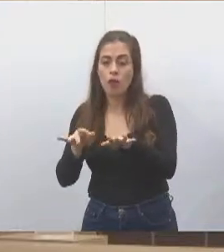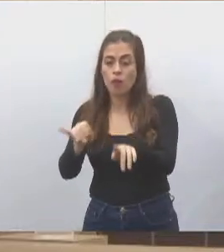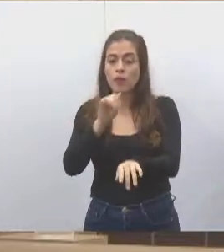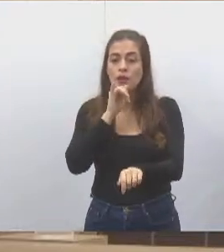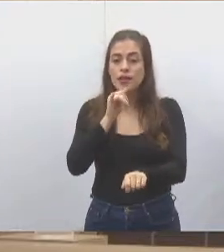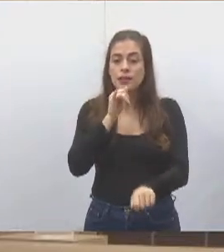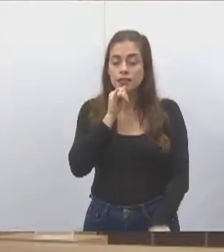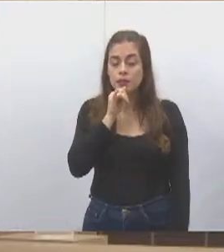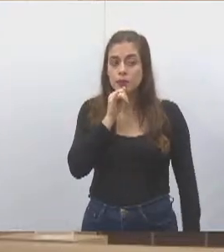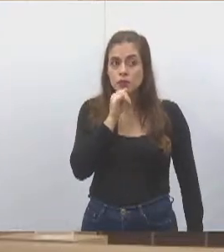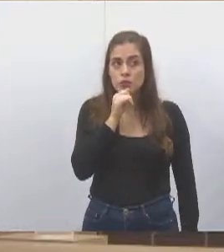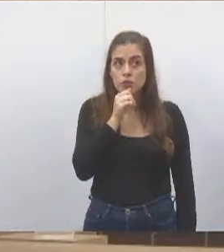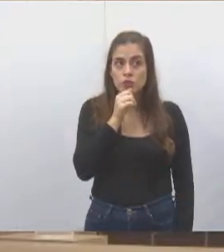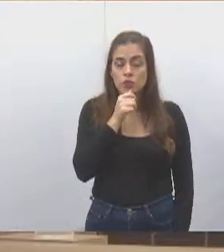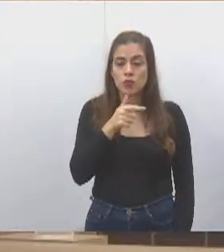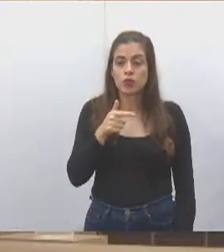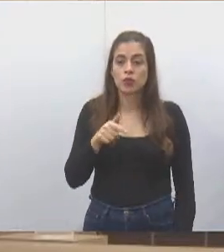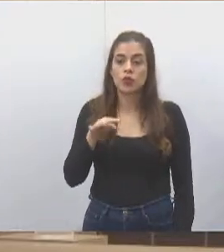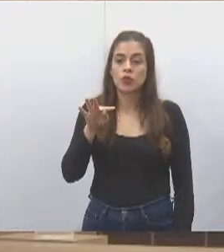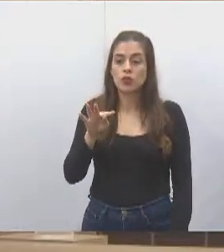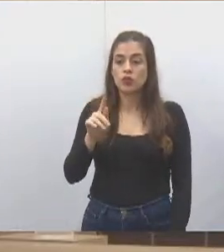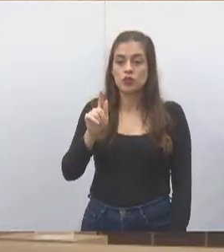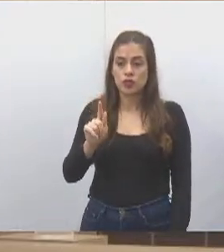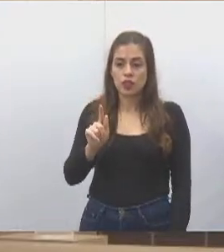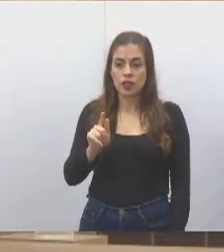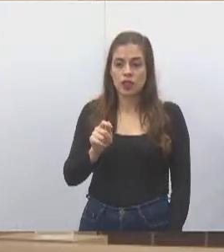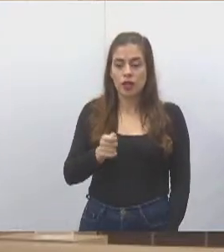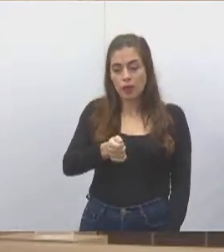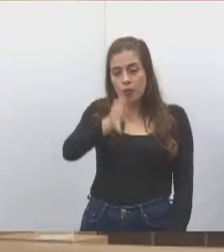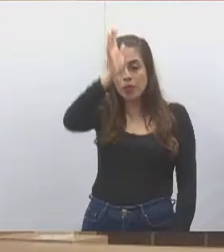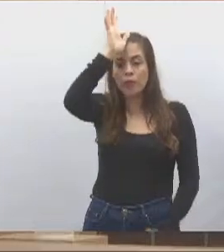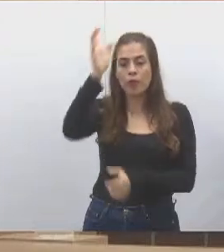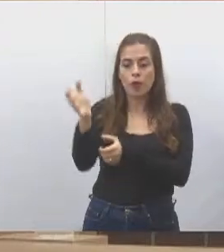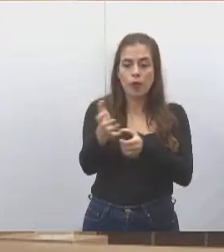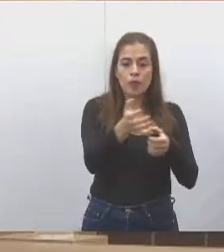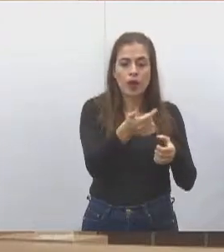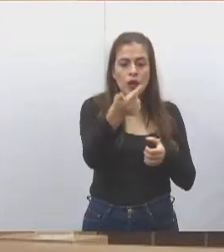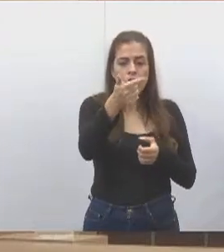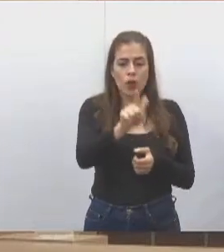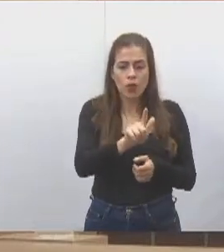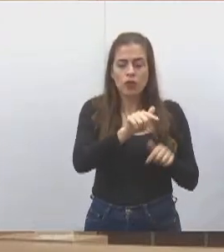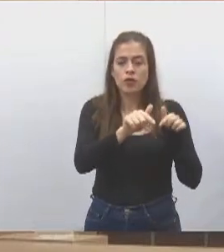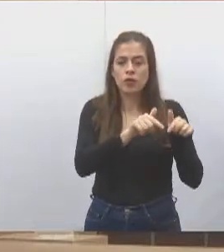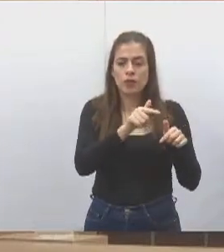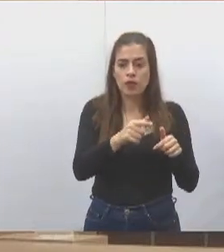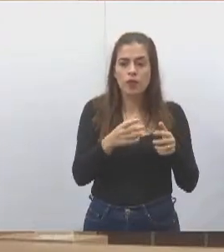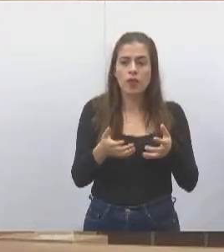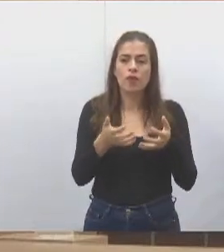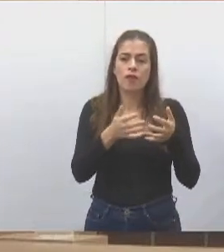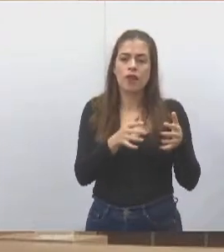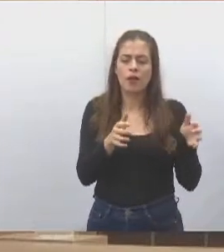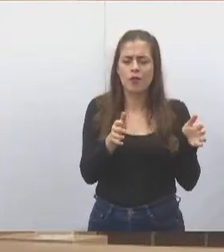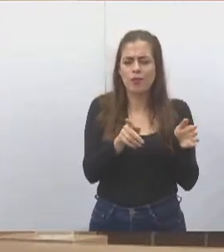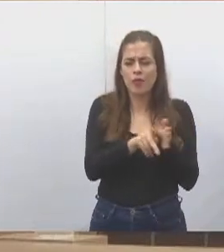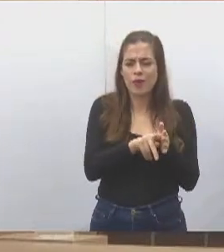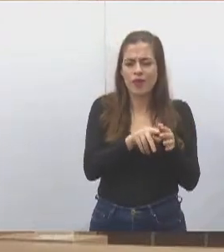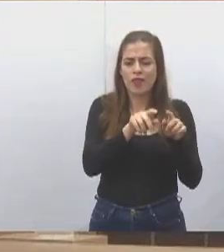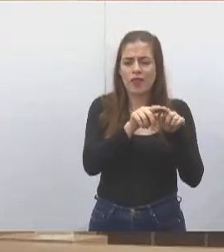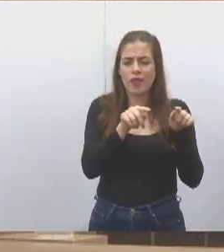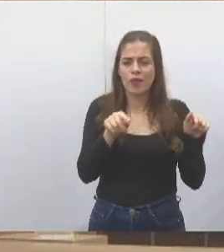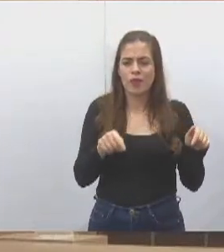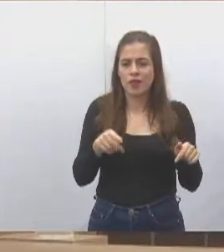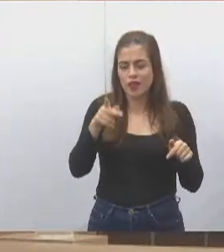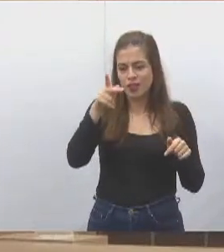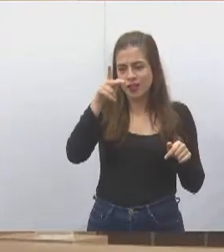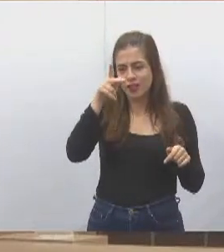guerra, bombeiros e outros serviços que são mantidos através da verba do